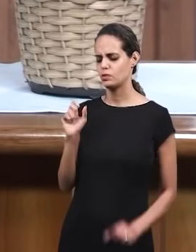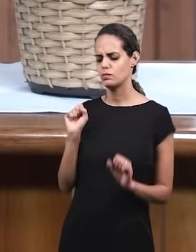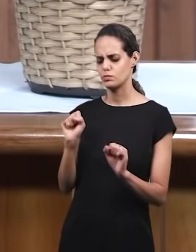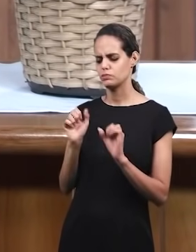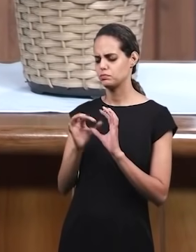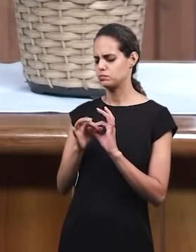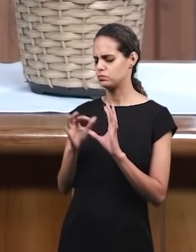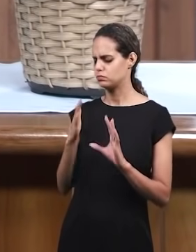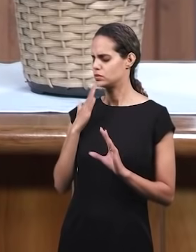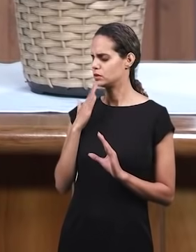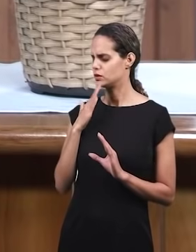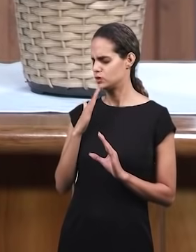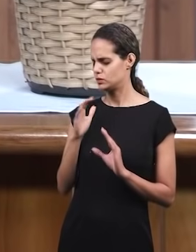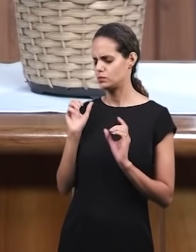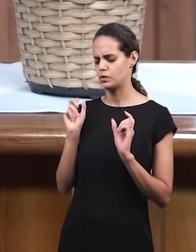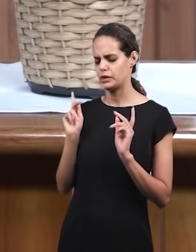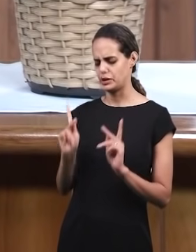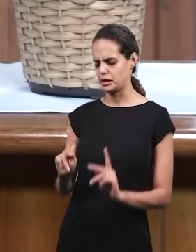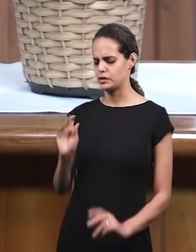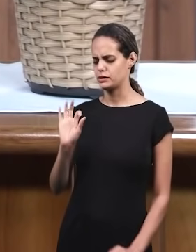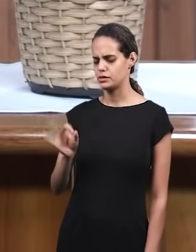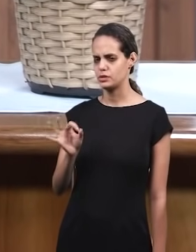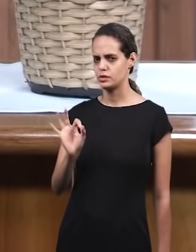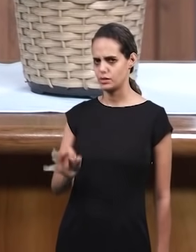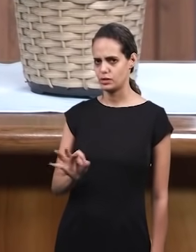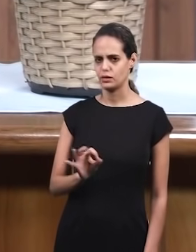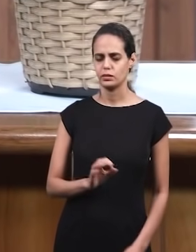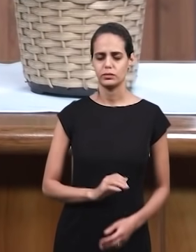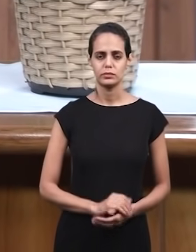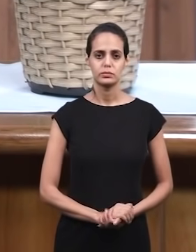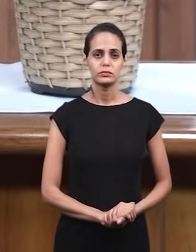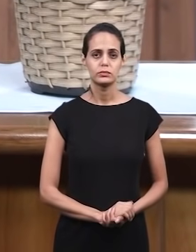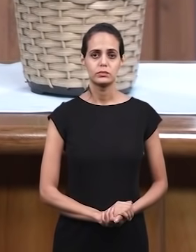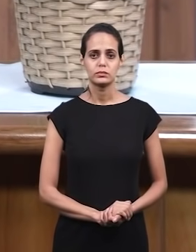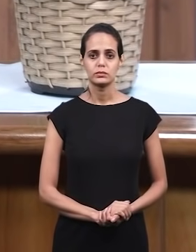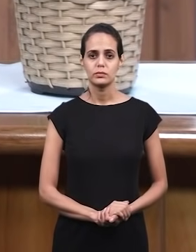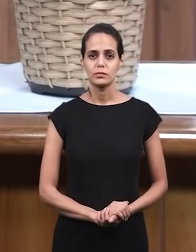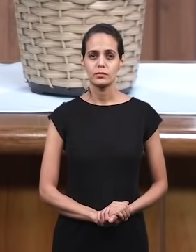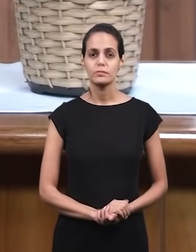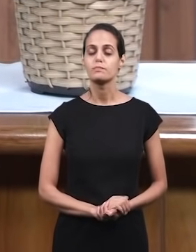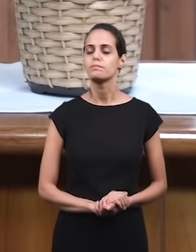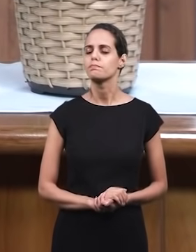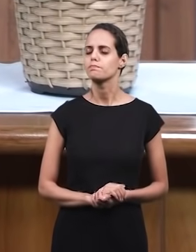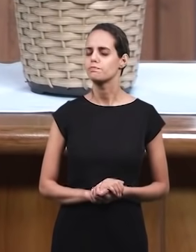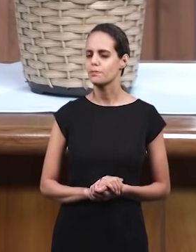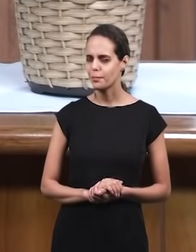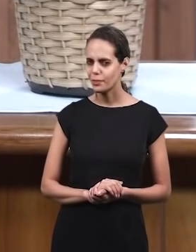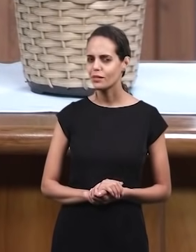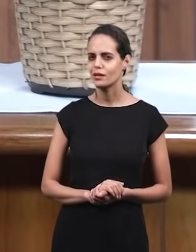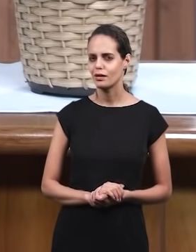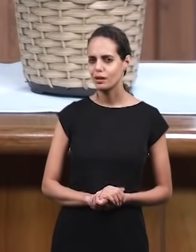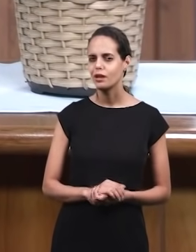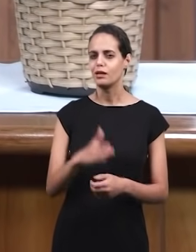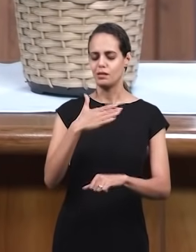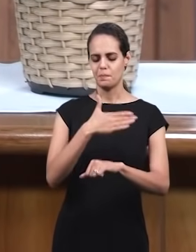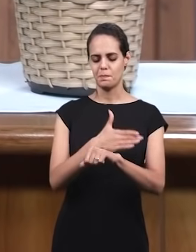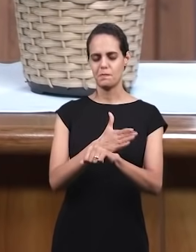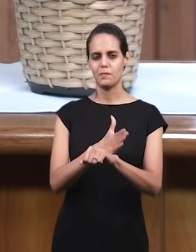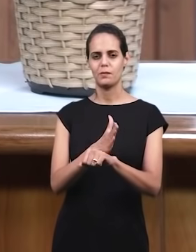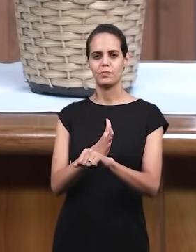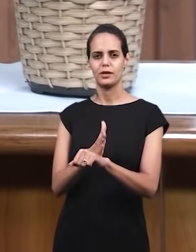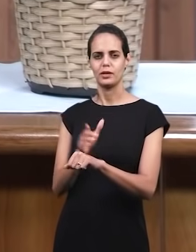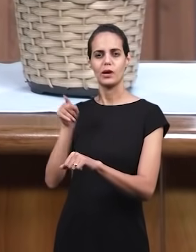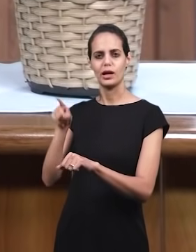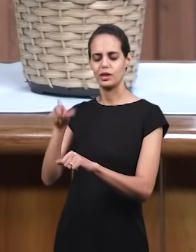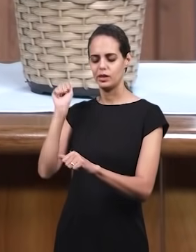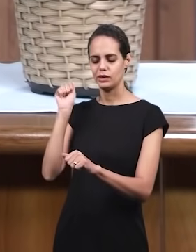teu pedido, a sua oração, está tudo certo. Nós vemos, irmãos e amigos, nesse gesto espontâneo de Ana, nessa